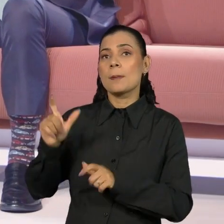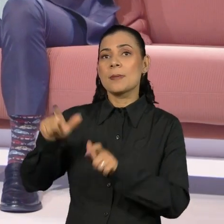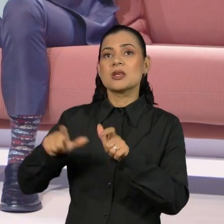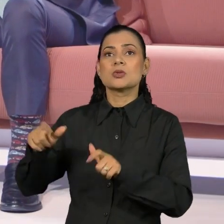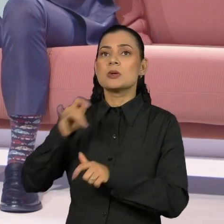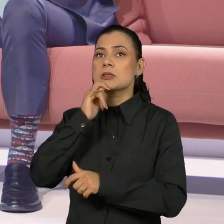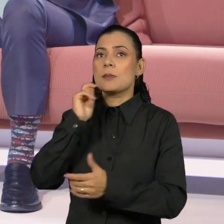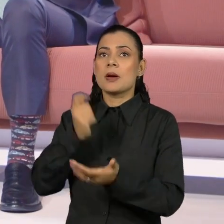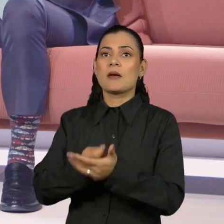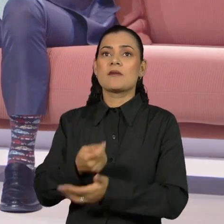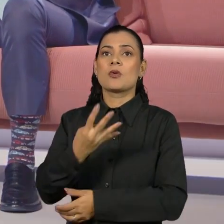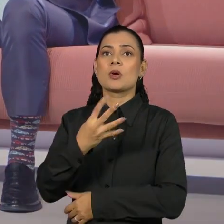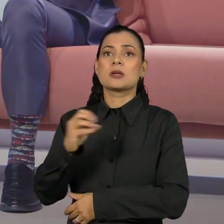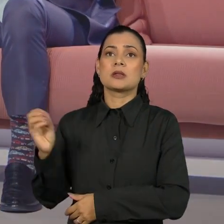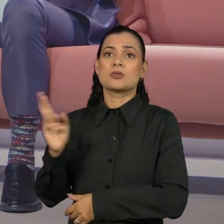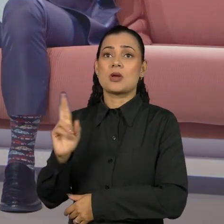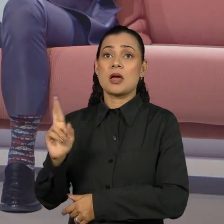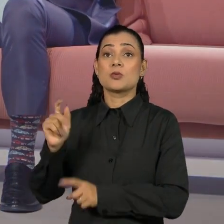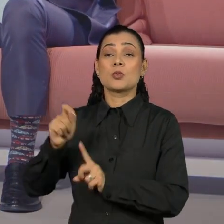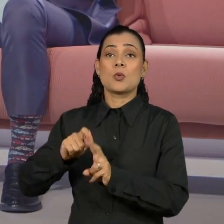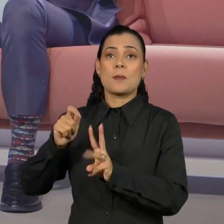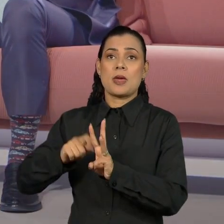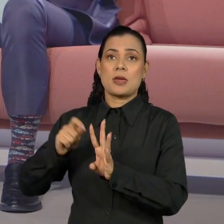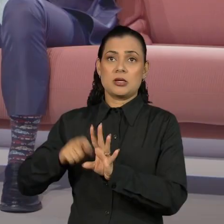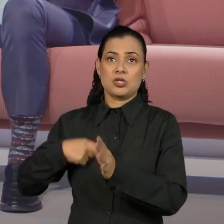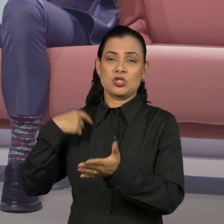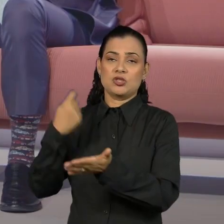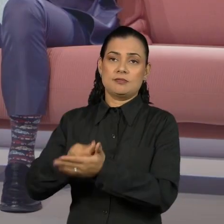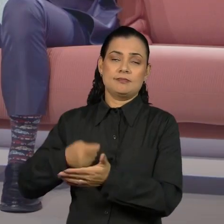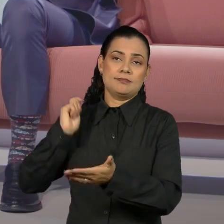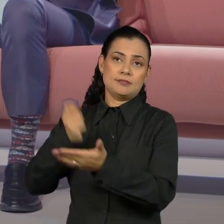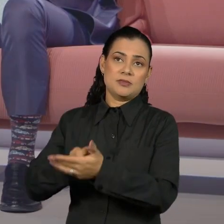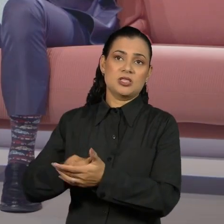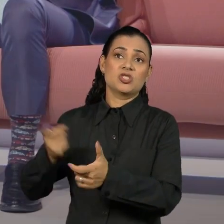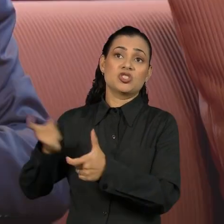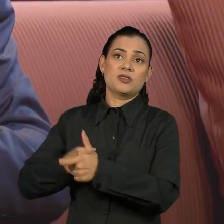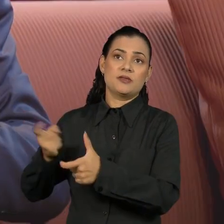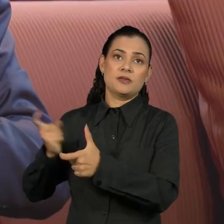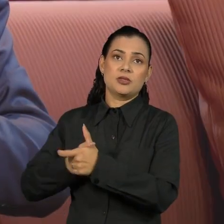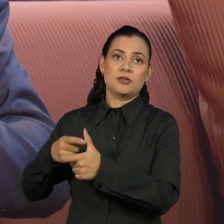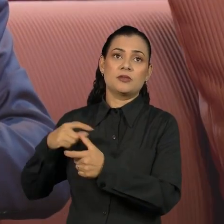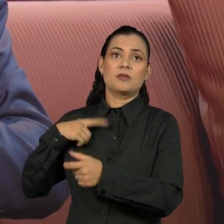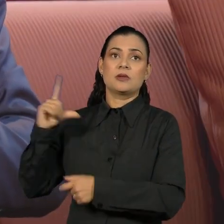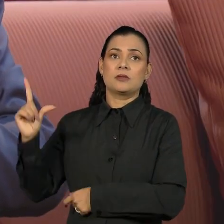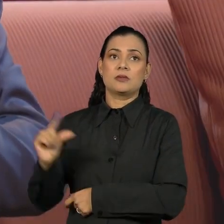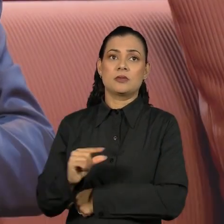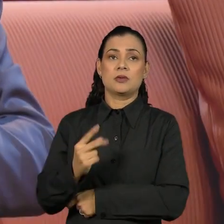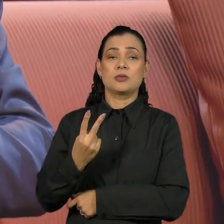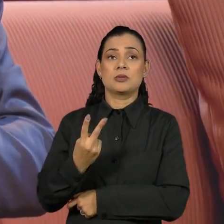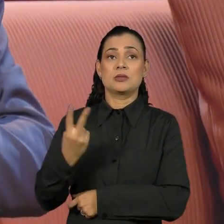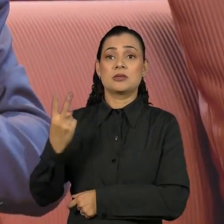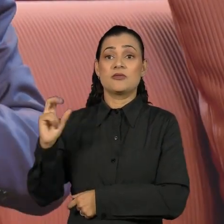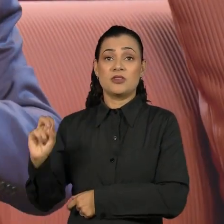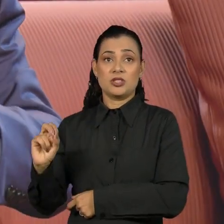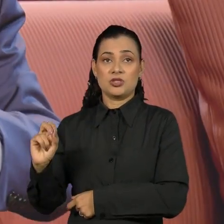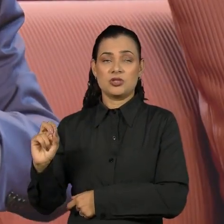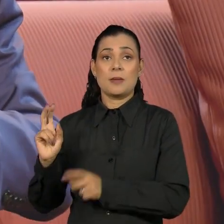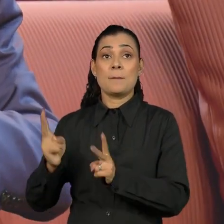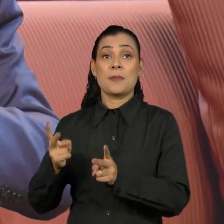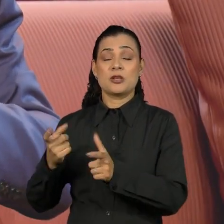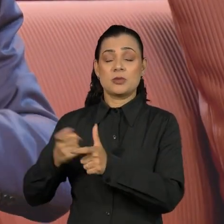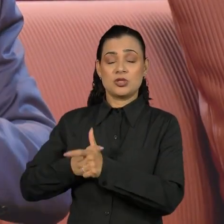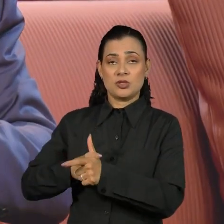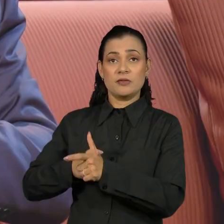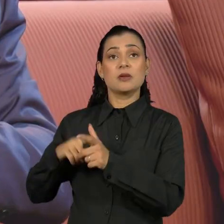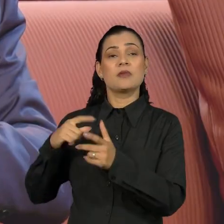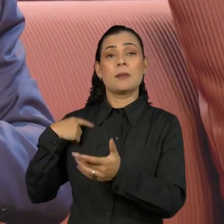pagava R$400 por mês de dívida num banco. Vai reduzir para 220. A mesma dívida,